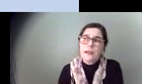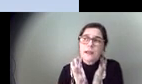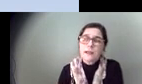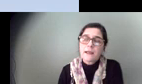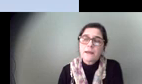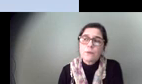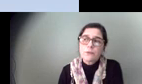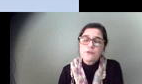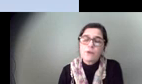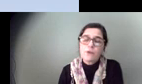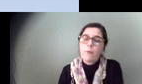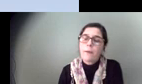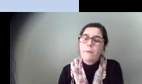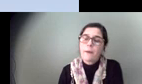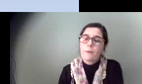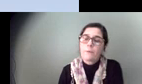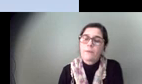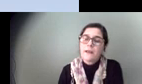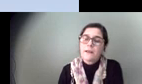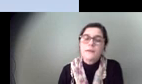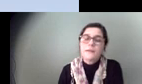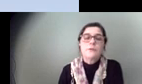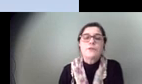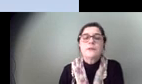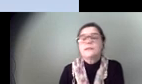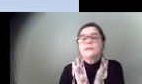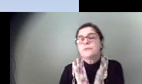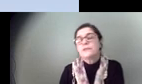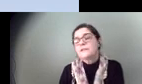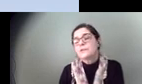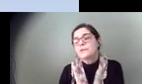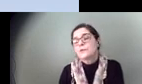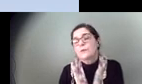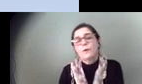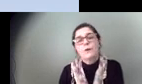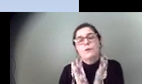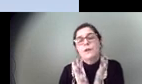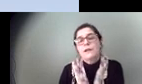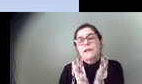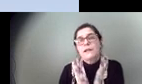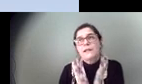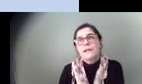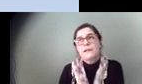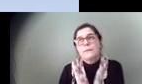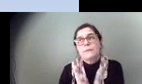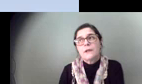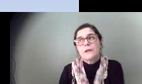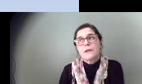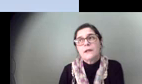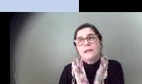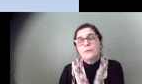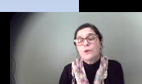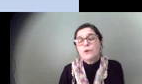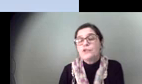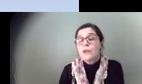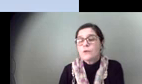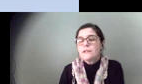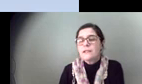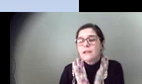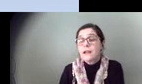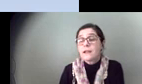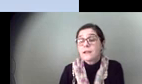olha, cada um tem o seu papel. Então é muito bacana porque esse protocolo ele